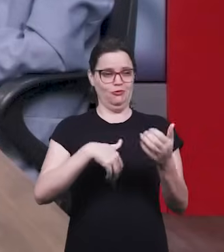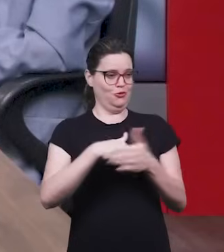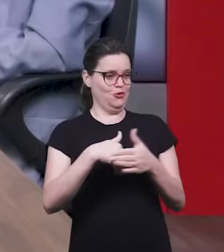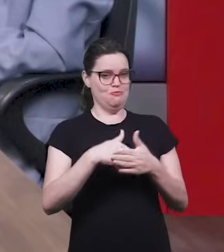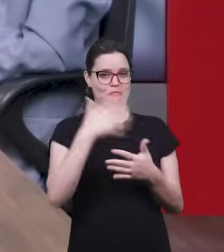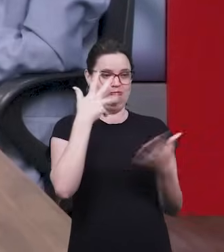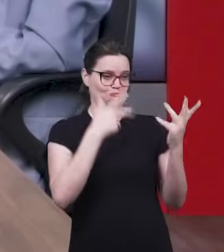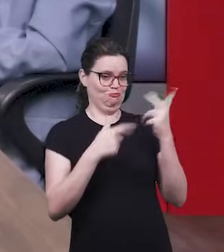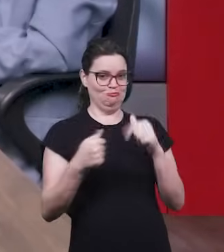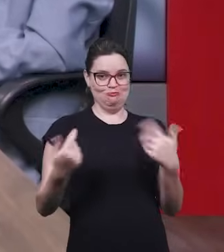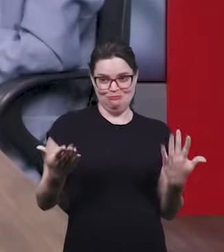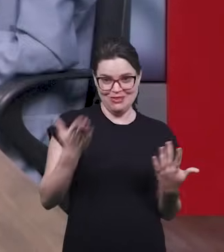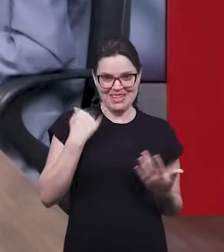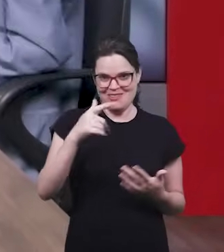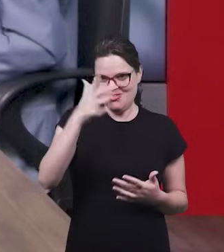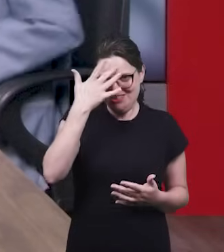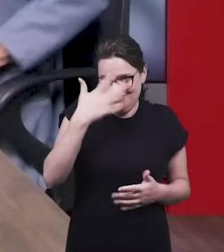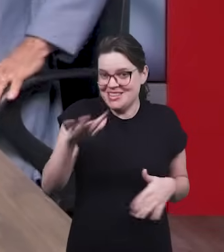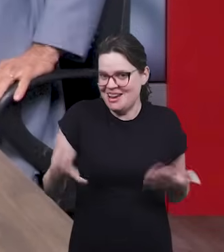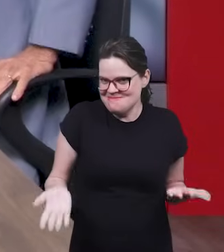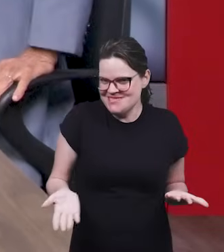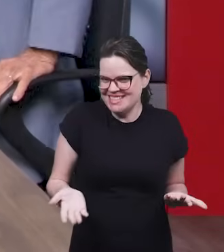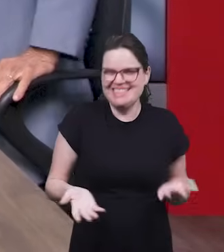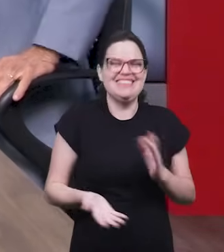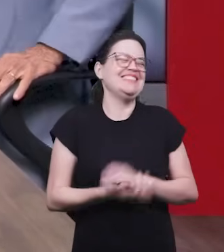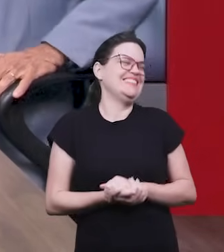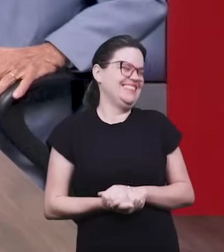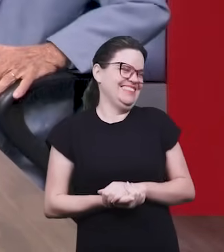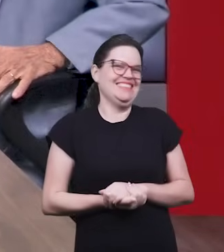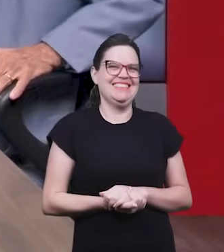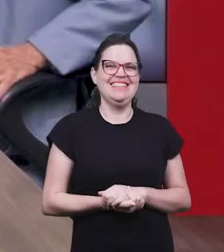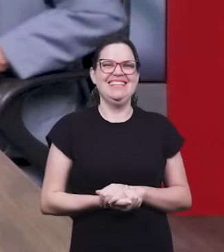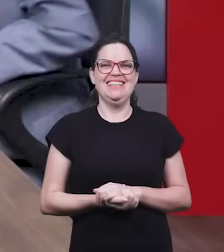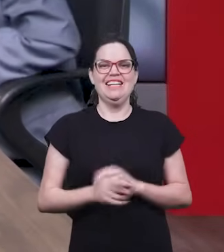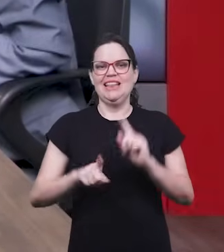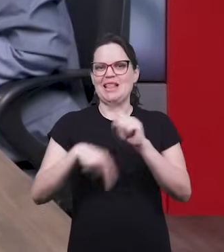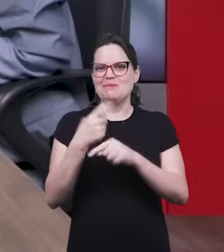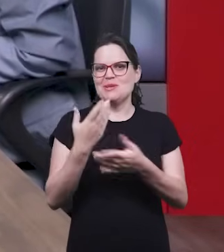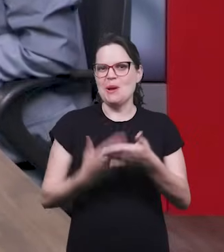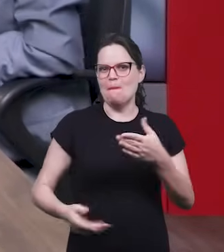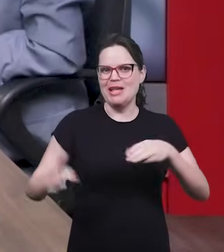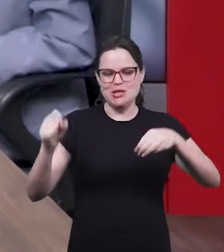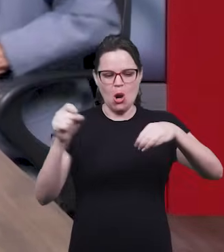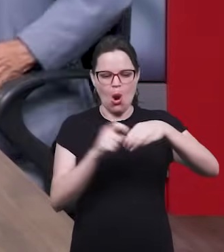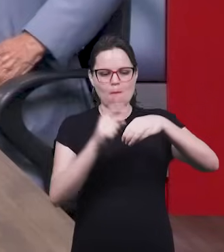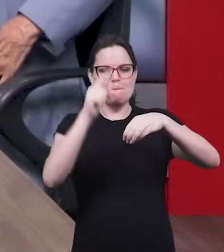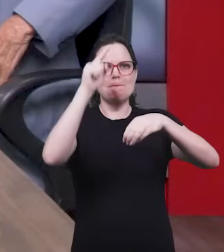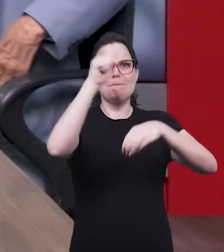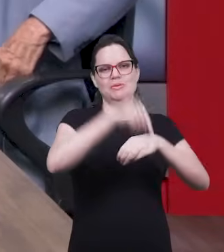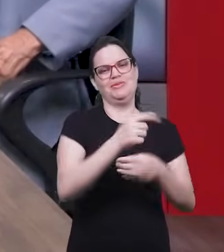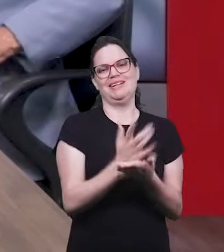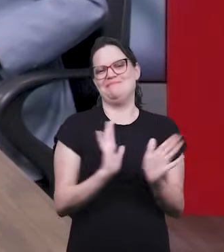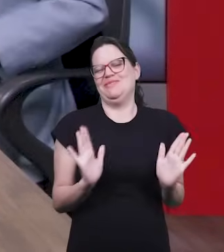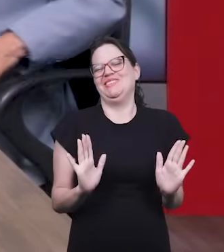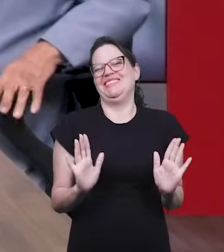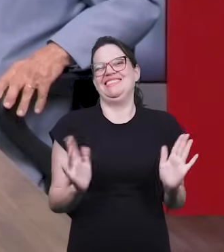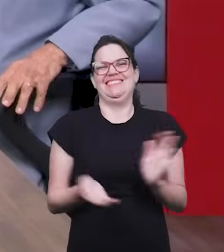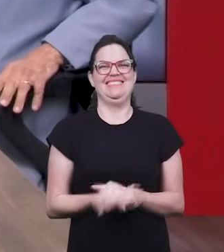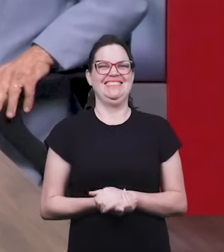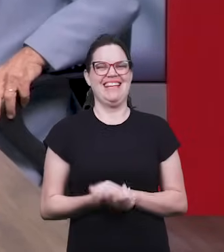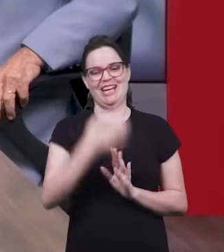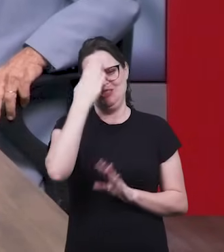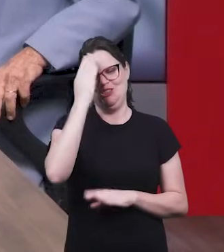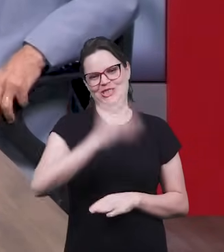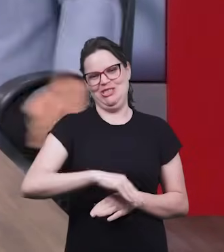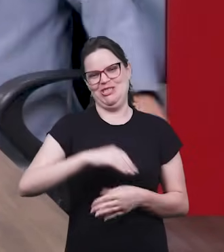Por essa ninguém esperava. Não tanto. Depois que eu perdi o gol, acabou. Desisti do futebol.